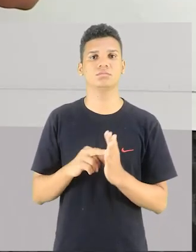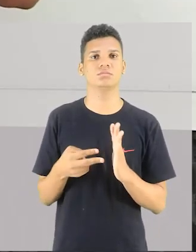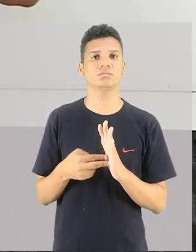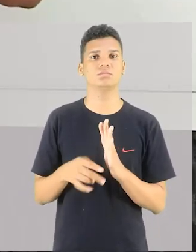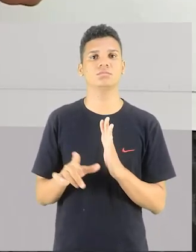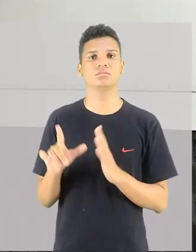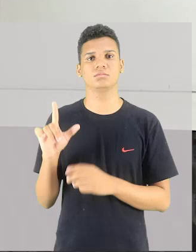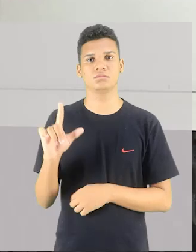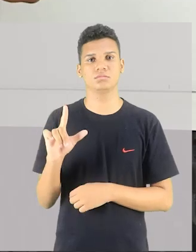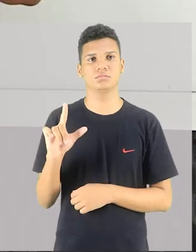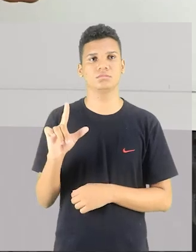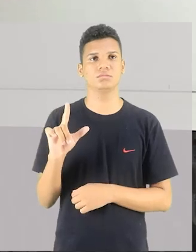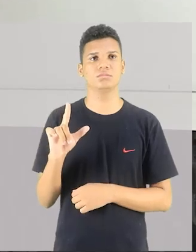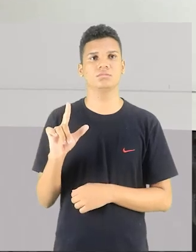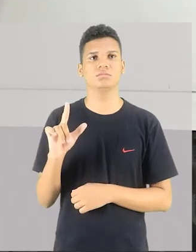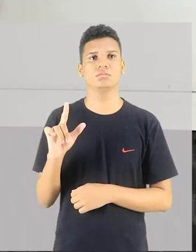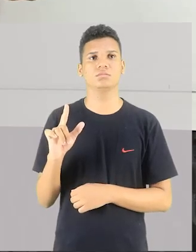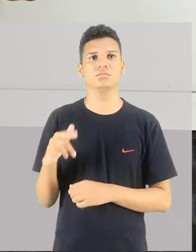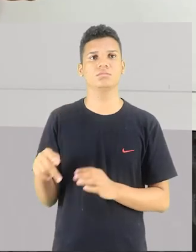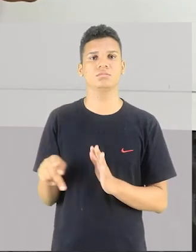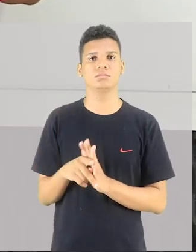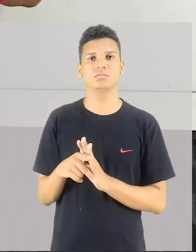l sobre